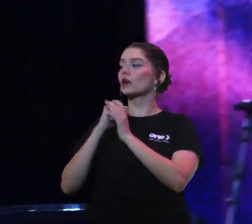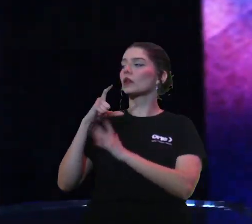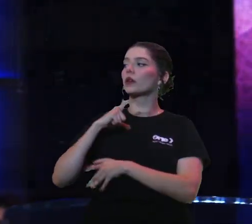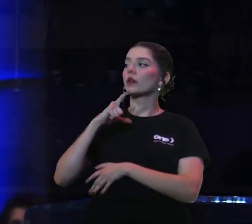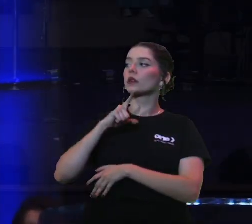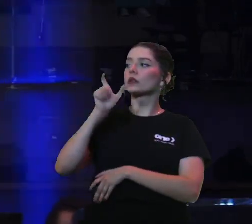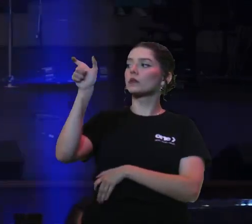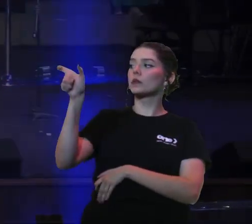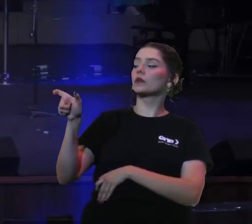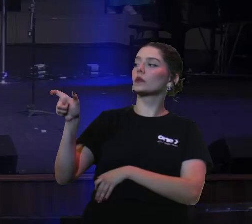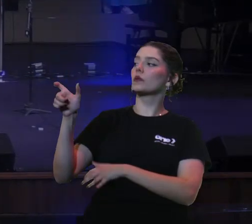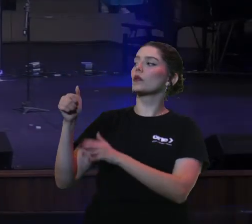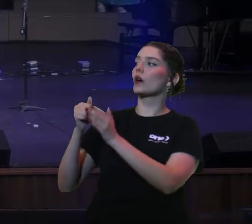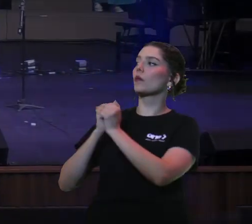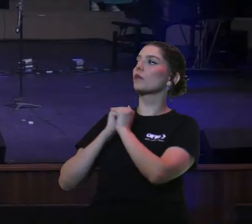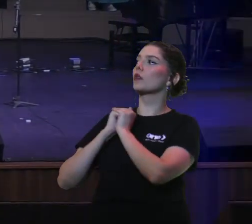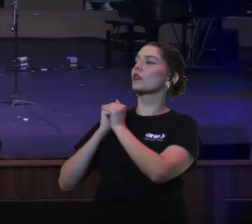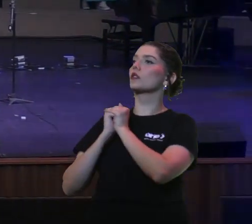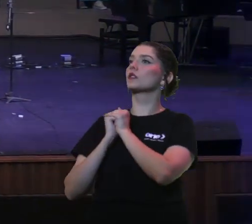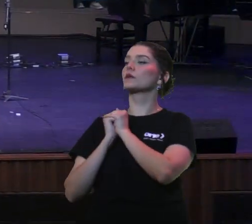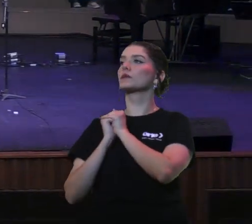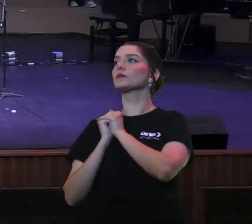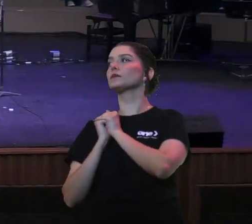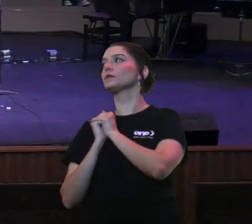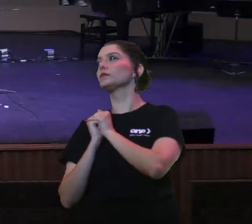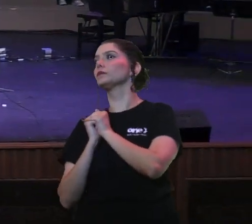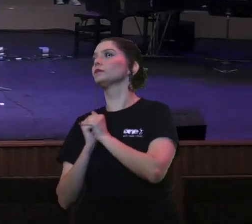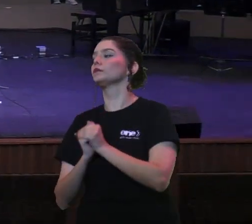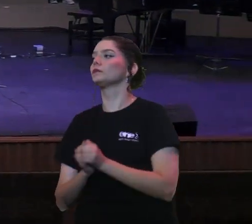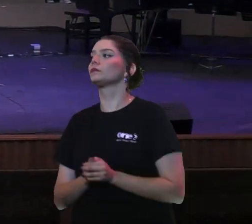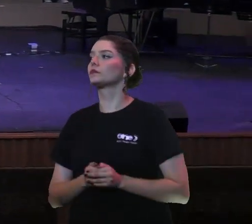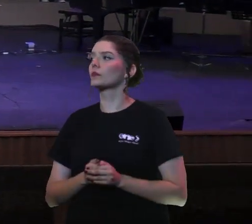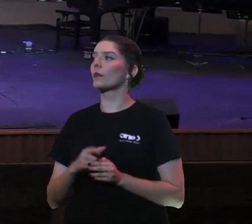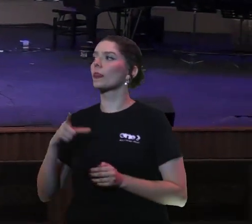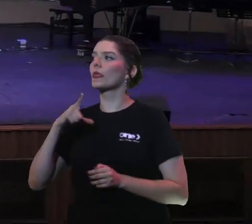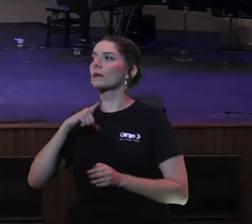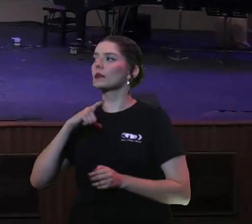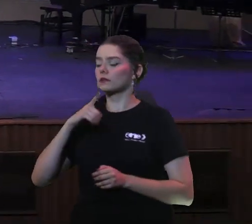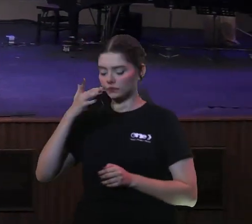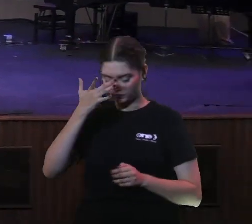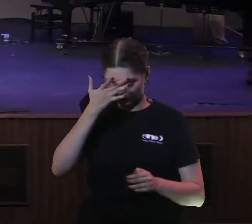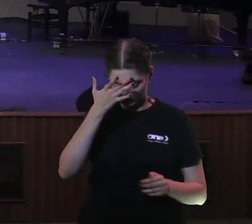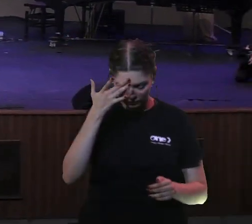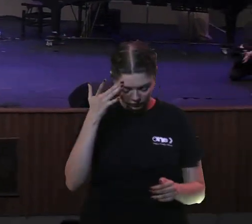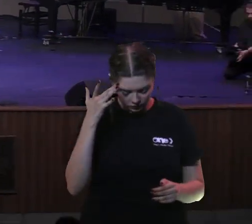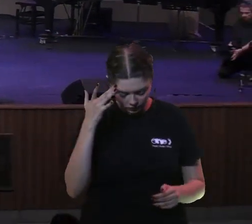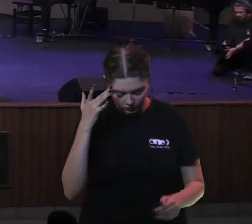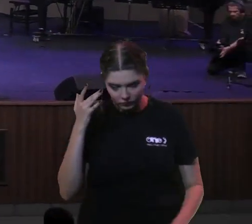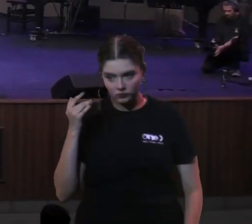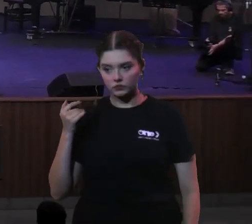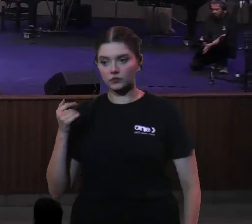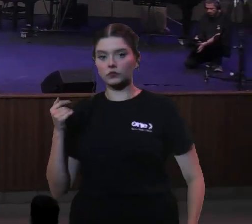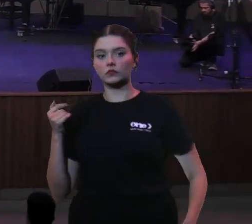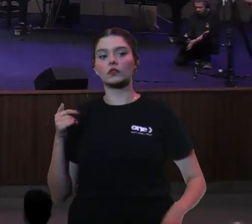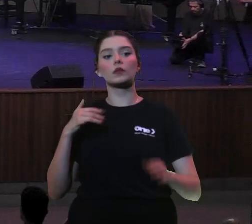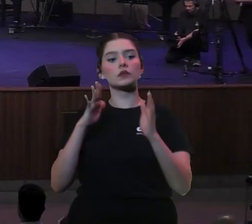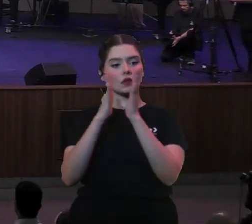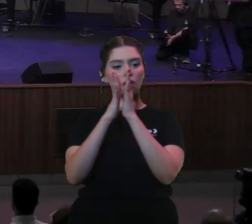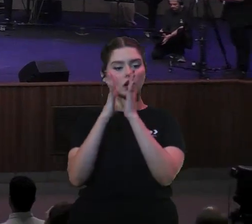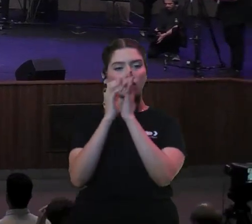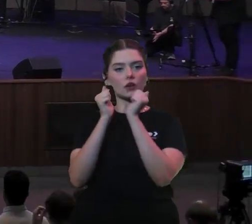lado, amém, amém. Tem mais gente ali em cima também? Amém, amém ali em cima. Tem mais gente? Você fez essa oração? Levanta onde você está, eu quero orar com